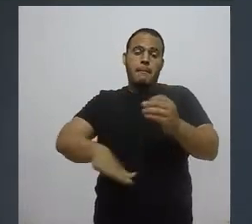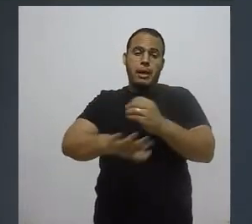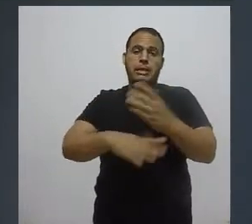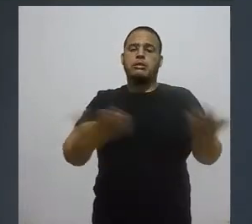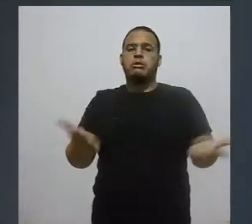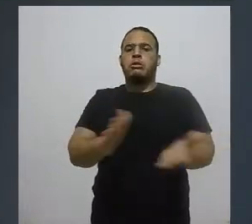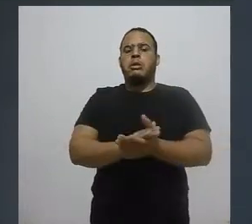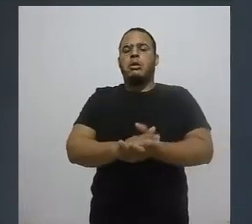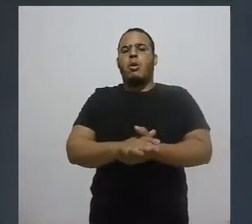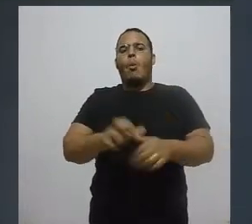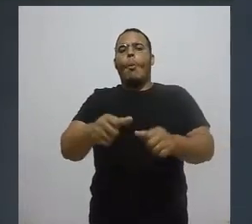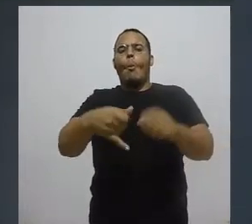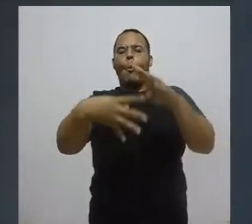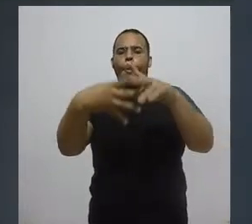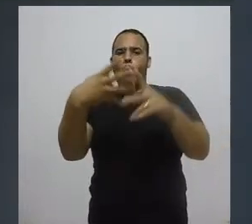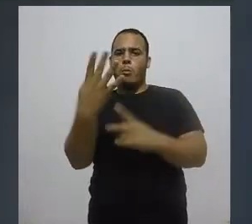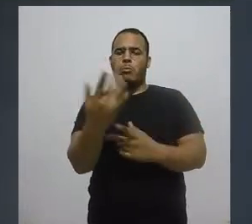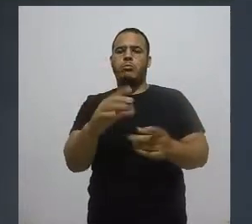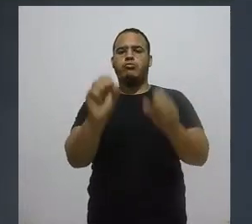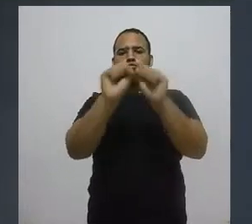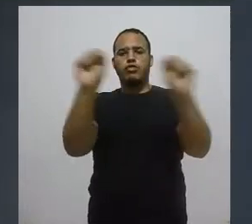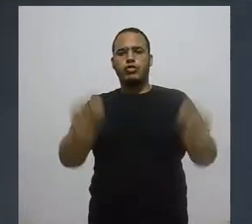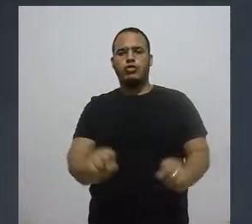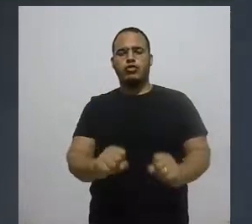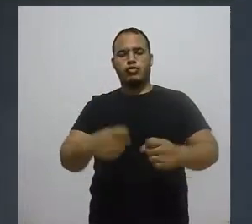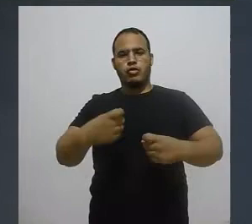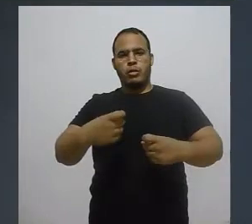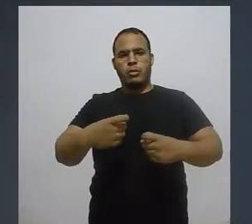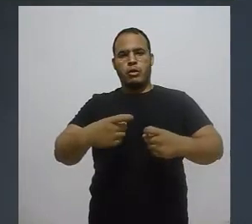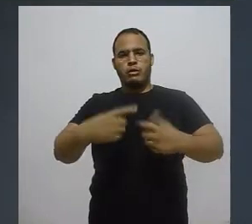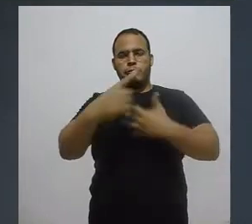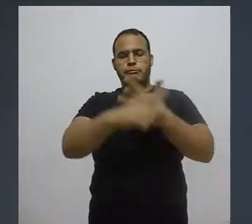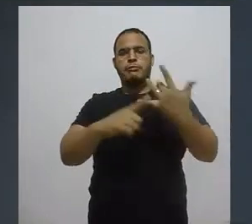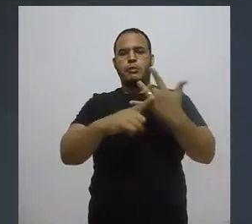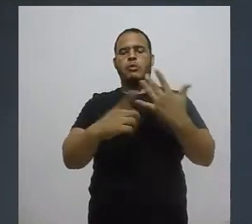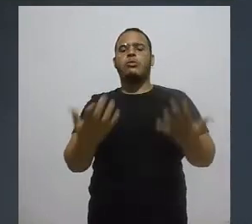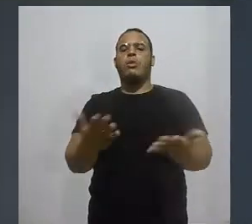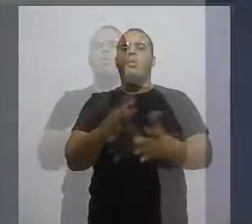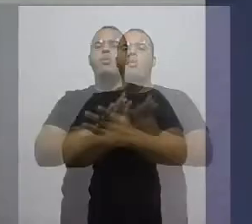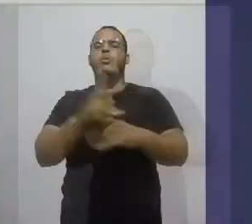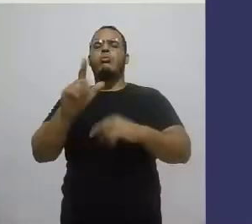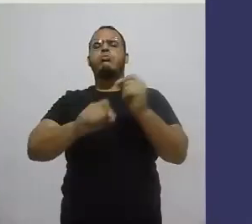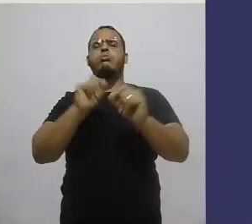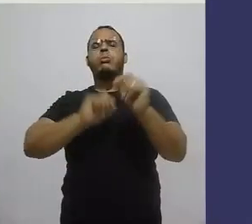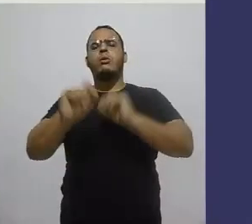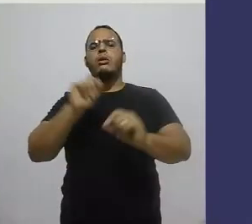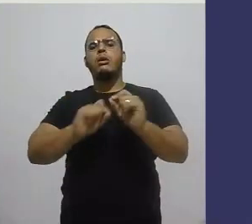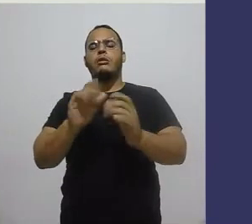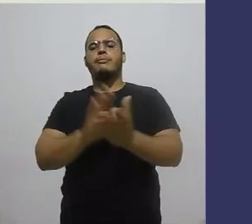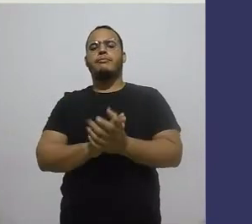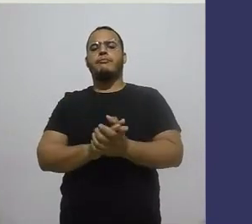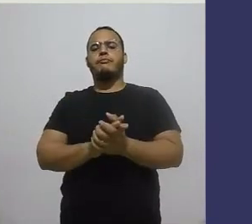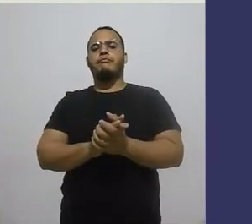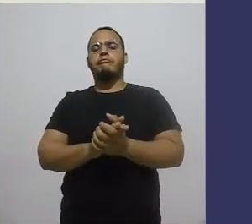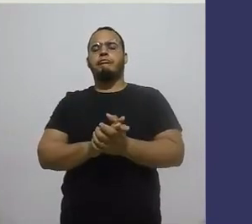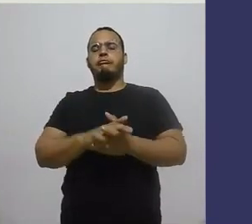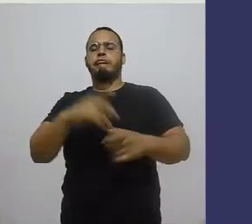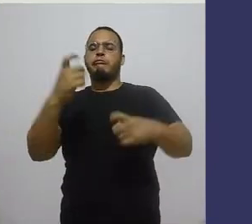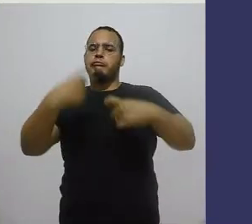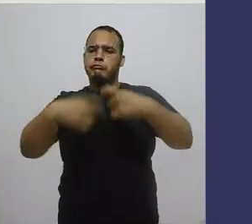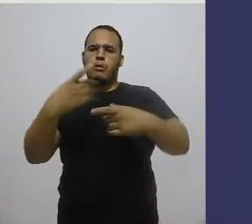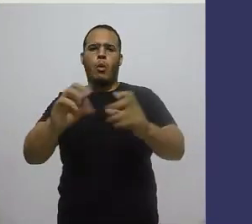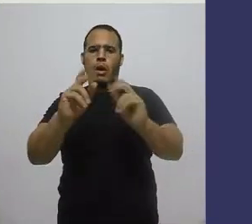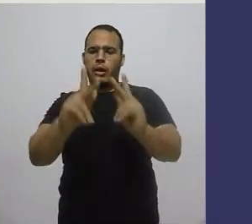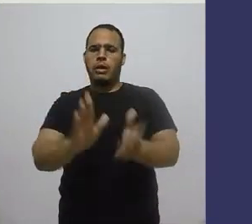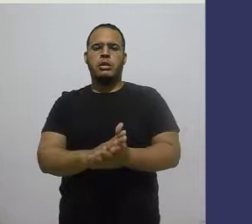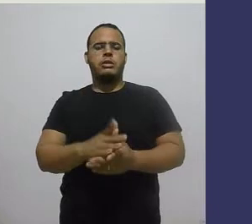esses sistemas reprodutor. Quando a gente fala de sistema reprodutor, a gente também pode chamar de sistema genital. As duas formas estão corretas,